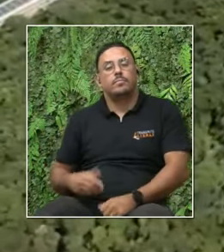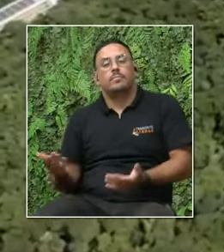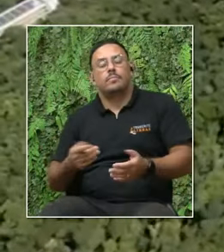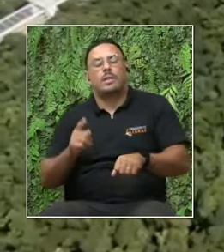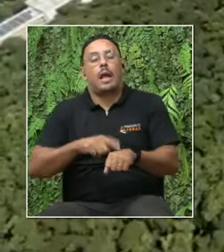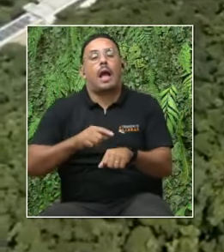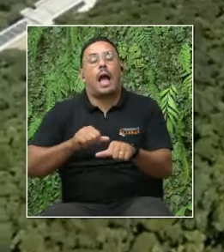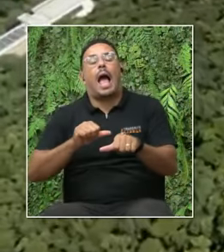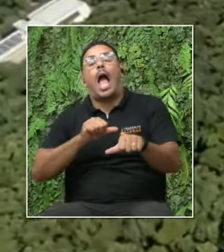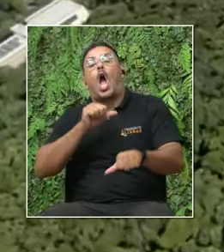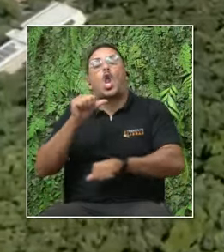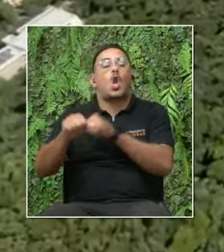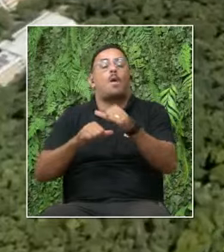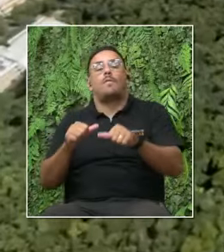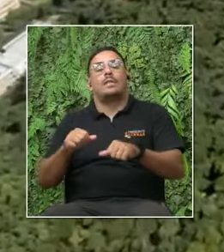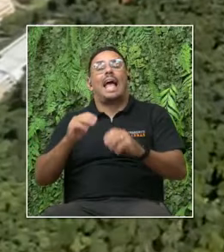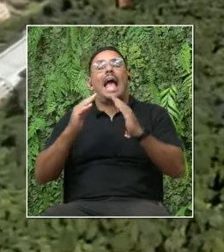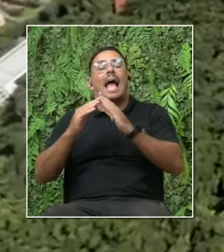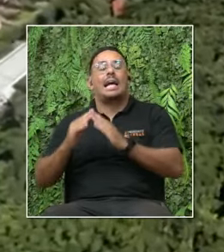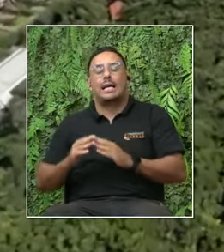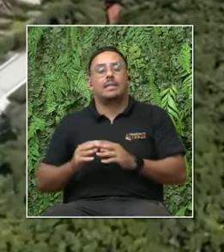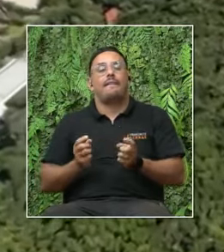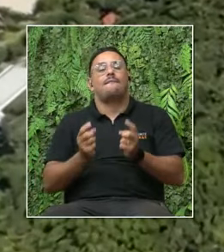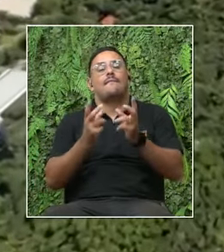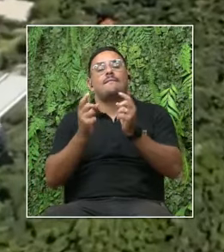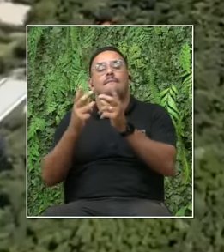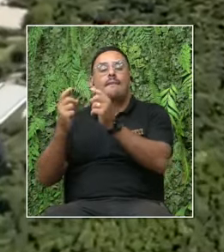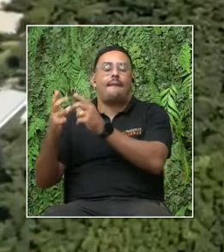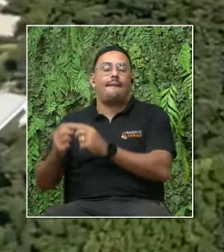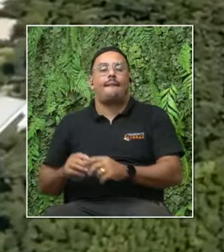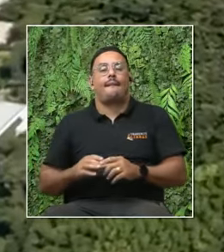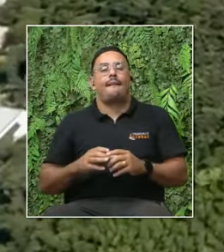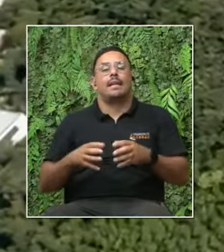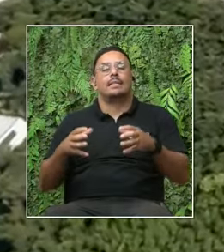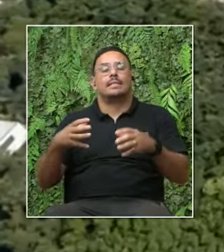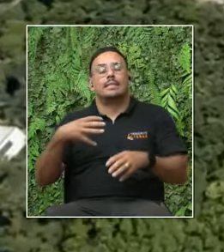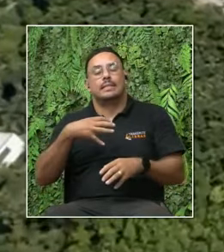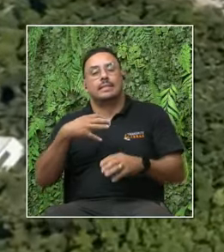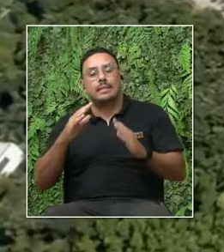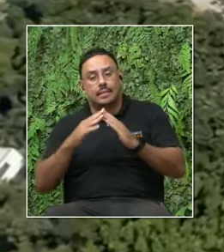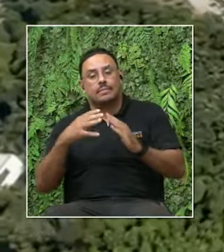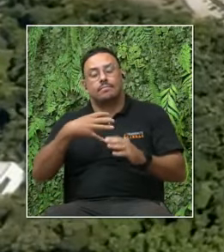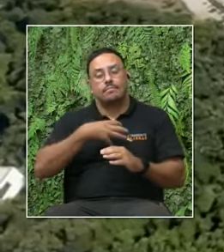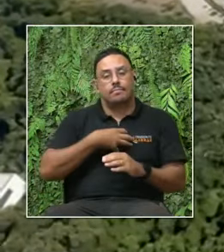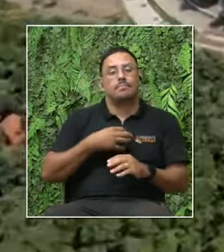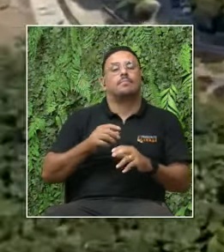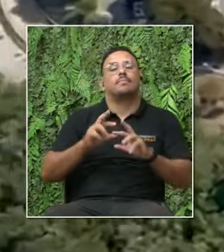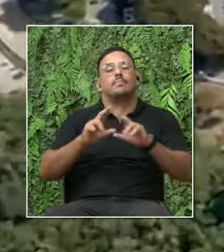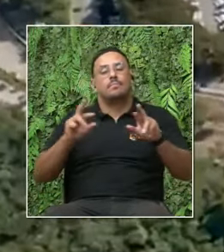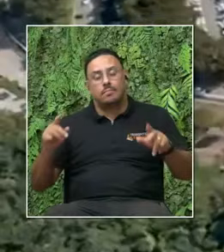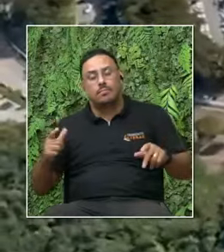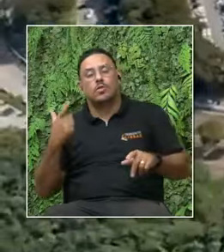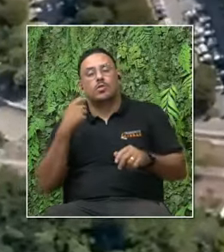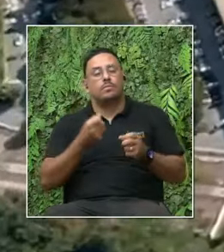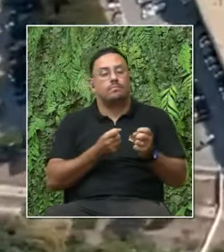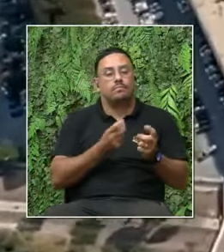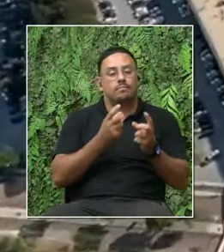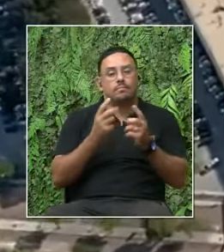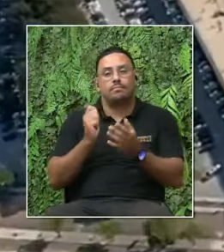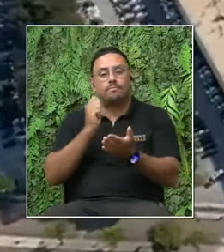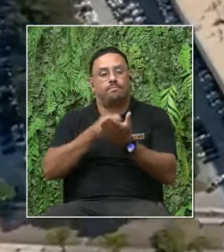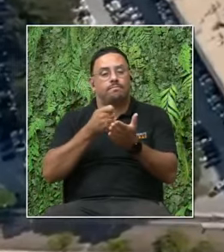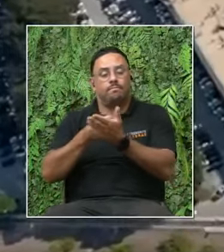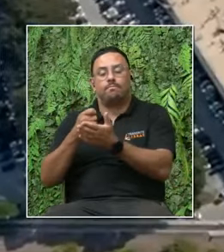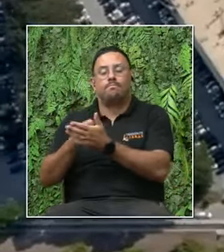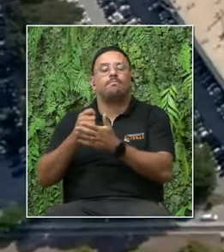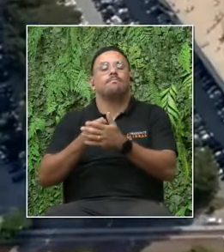a hora de renovar a casa é agora na liquidação renova tudo Casas Bahia qualidade design e preço baixo e condição de pagamento que só